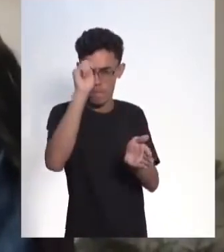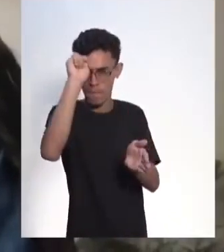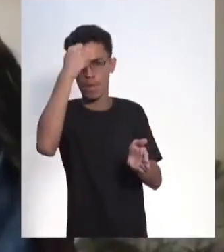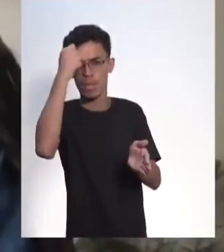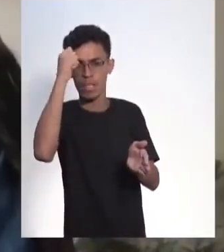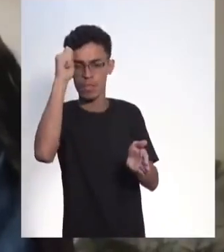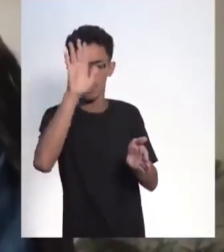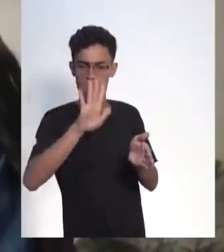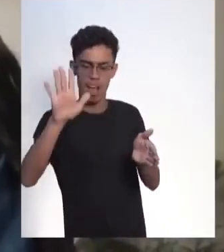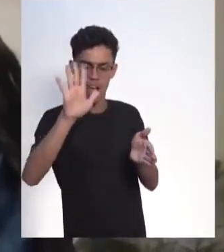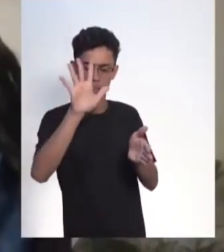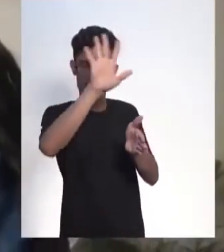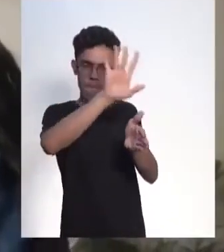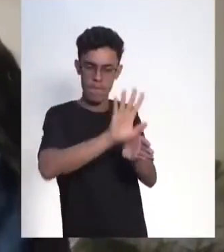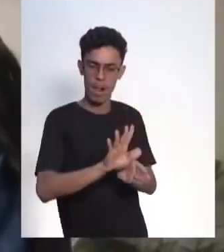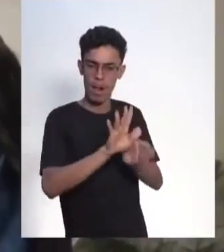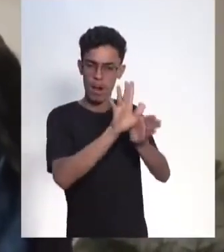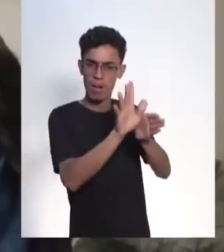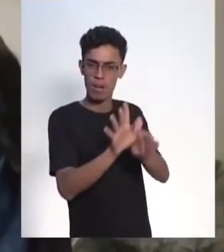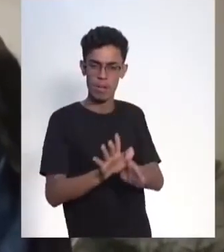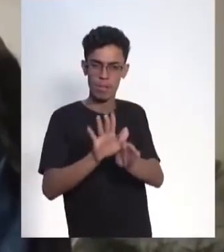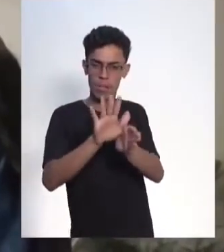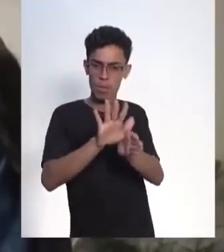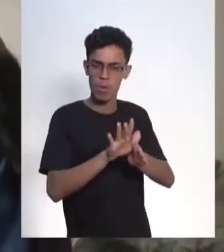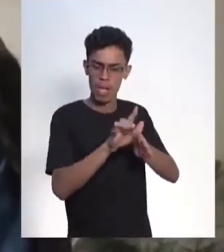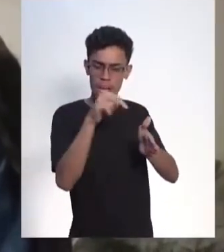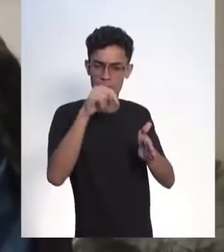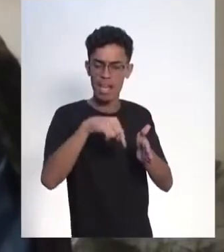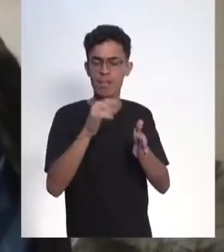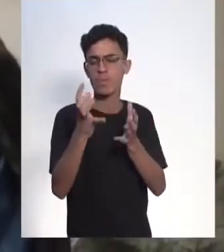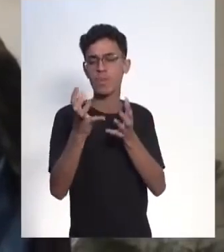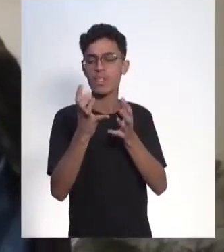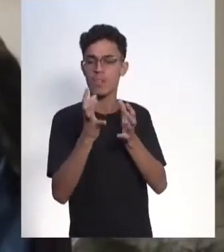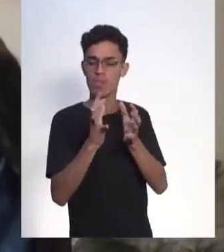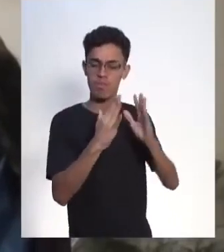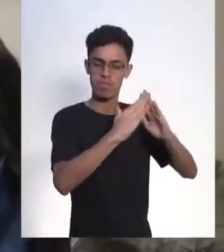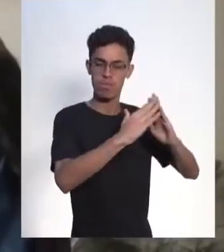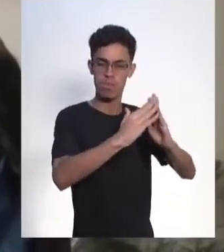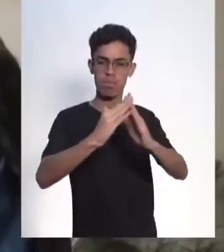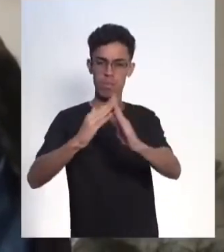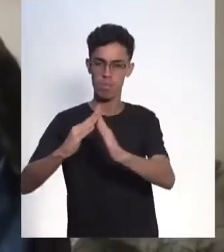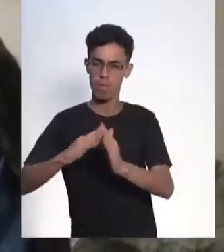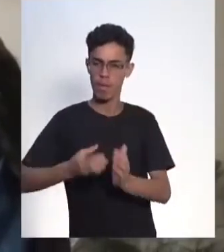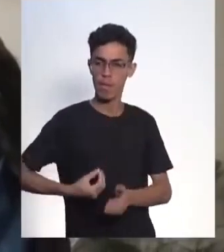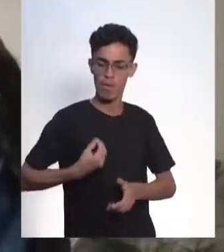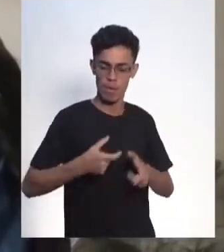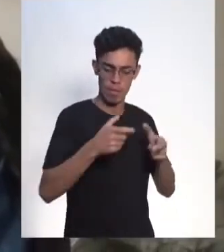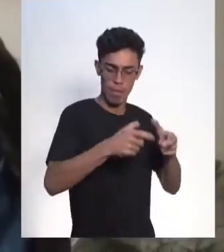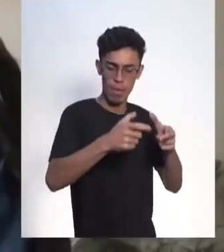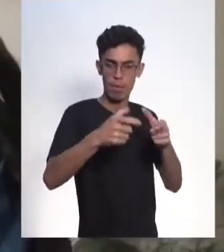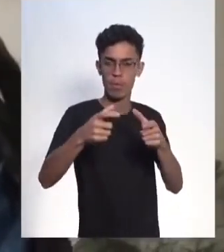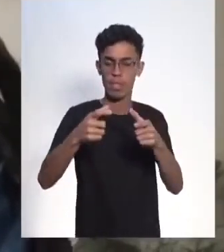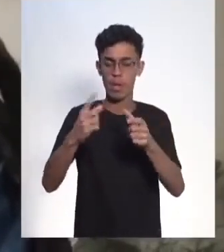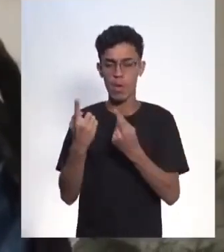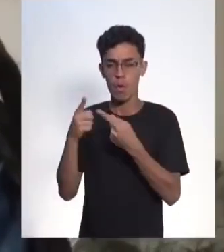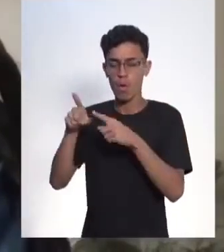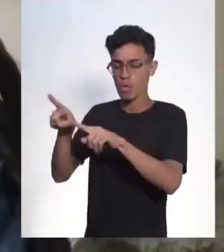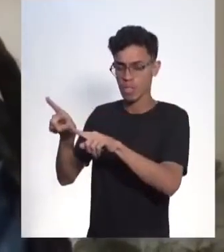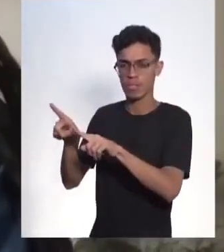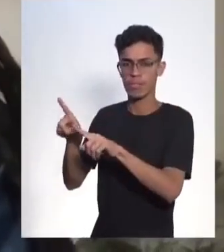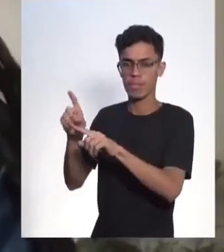negreiros, eles já buscavam se aquilombar. Então os quilombos é o primeiro foco, a primeira expressão de resistência e